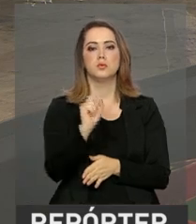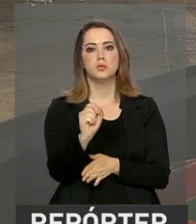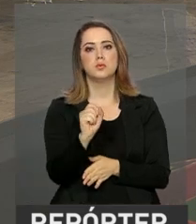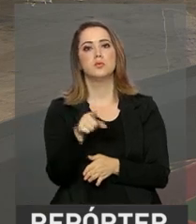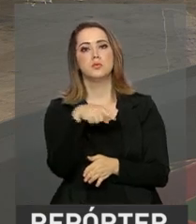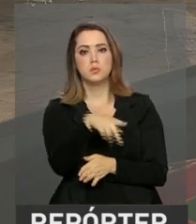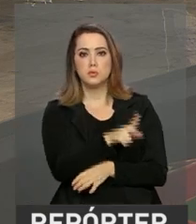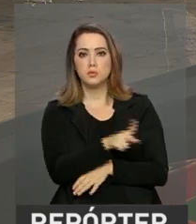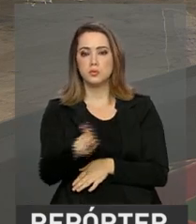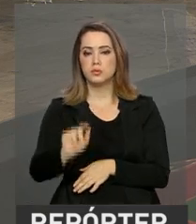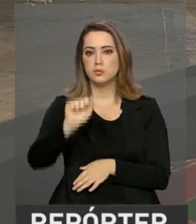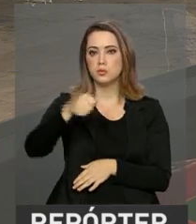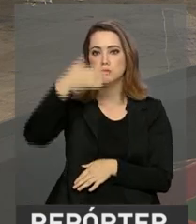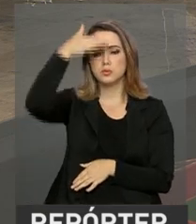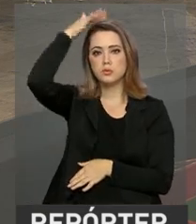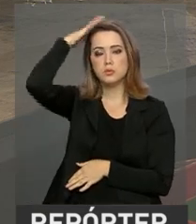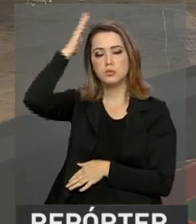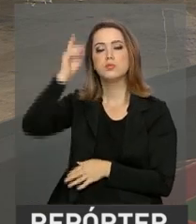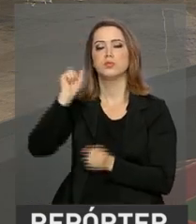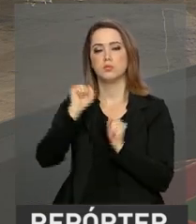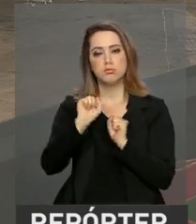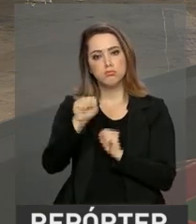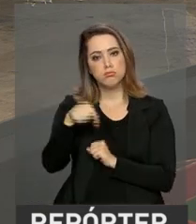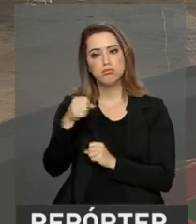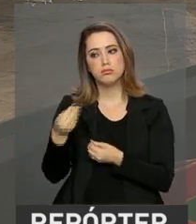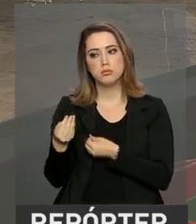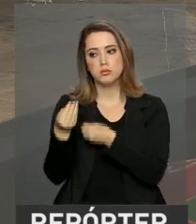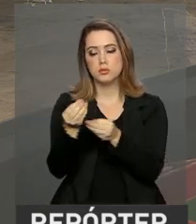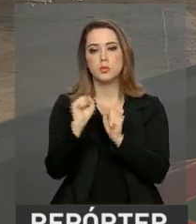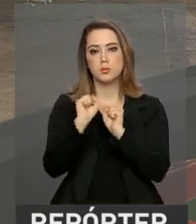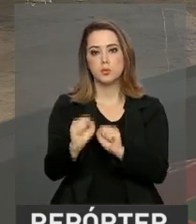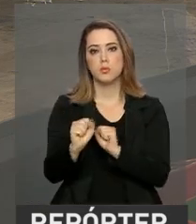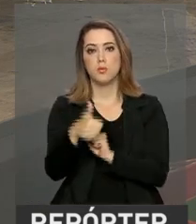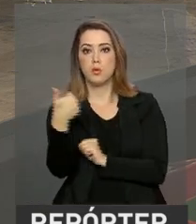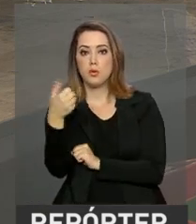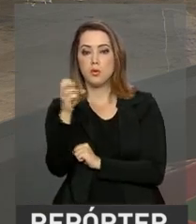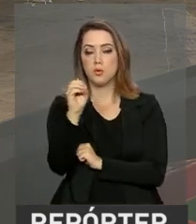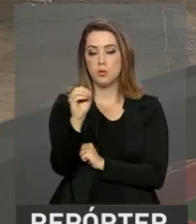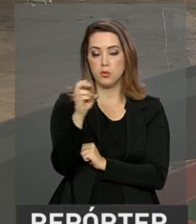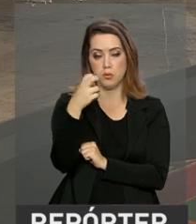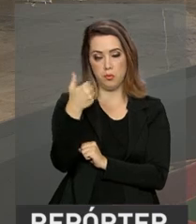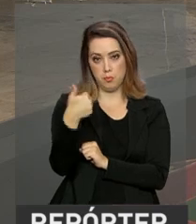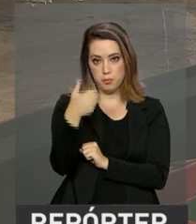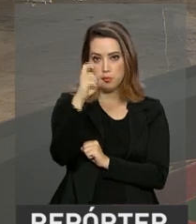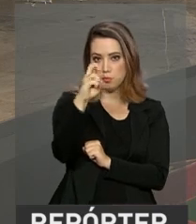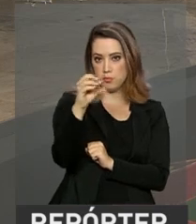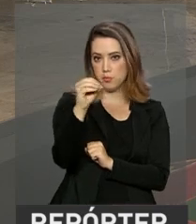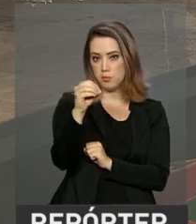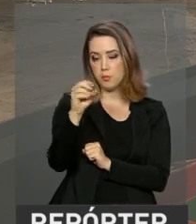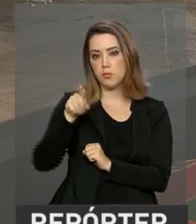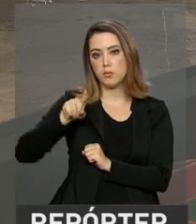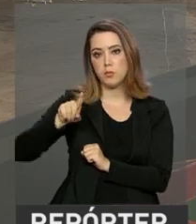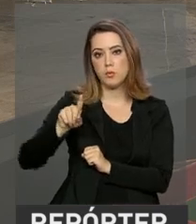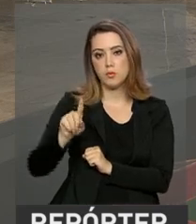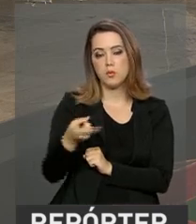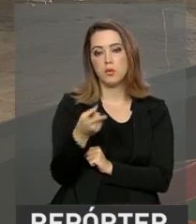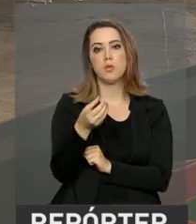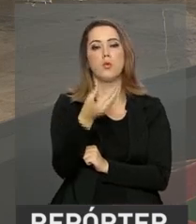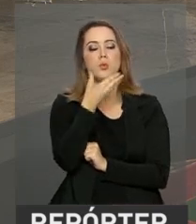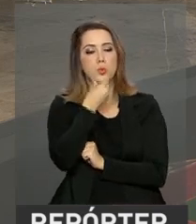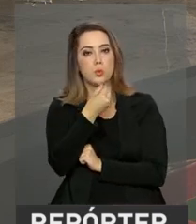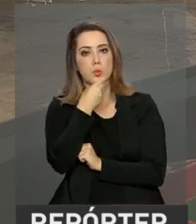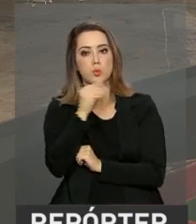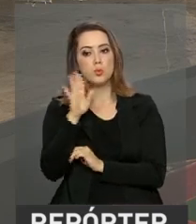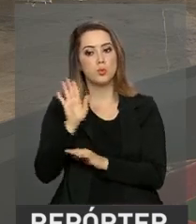ao presidente em exercício Michel Temer, que autorizou esse envio no último domingo. Esse envio desses homens da Marinha e